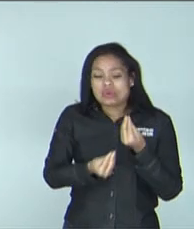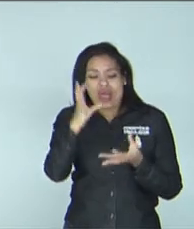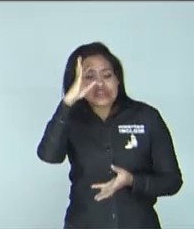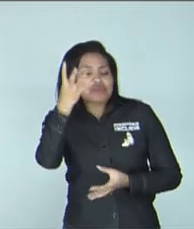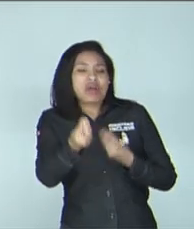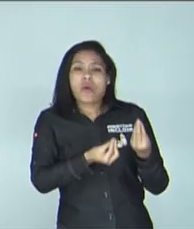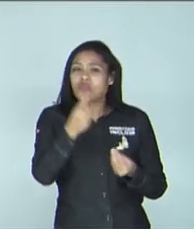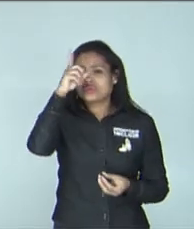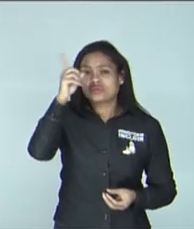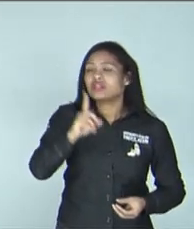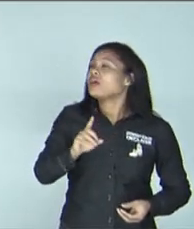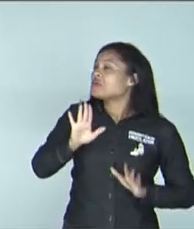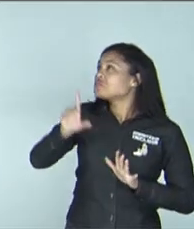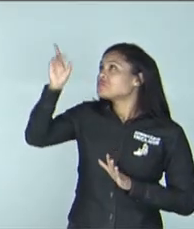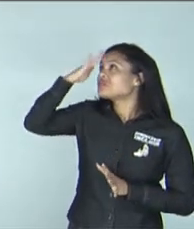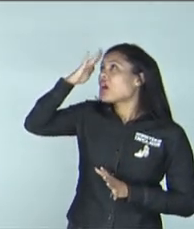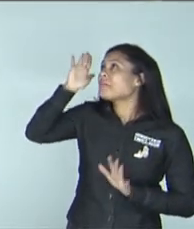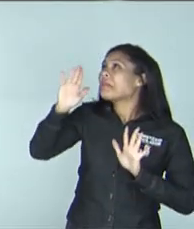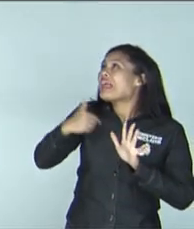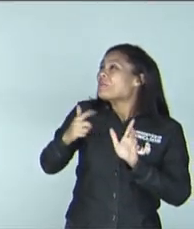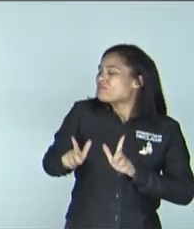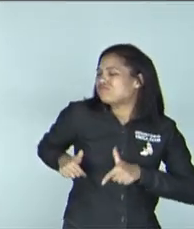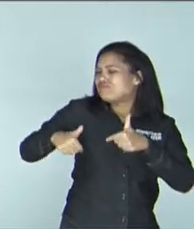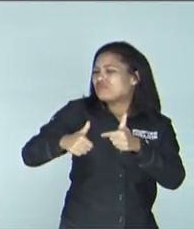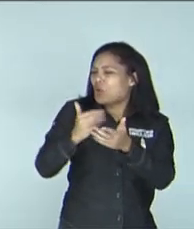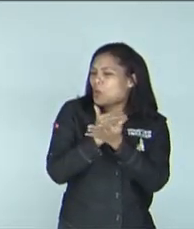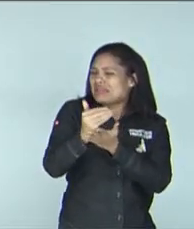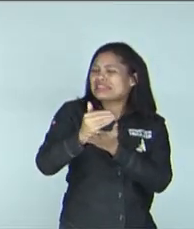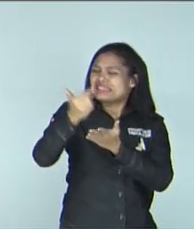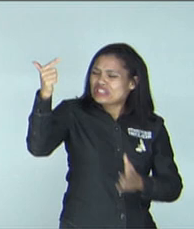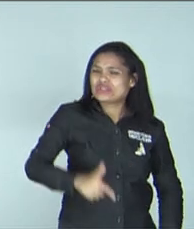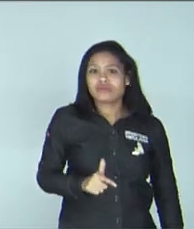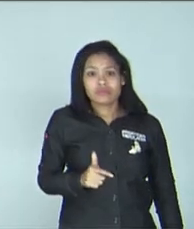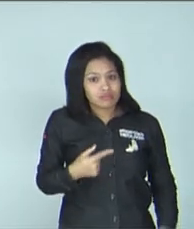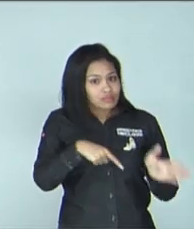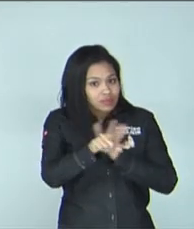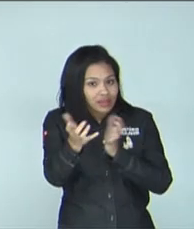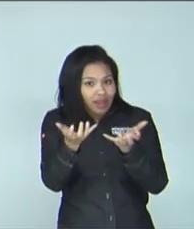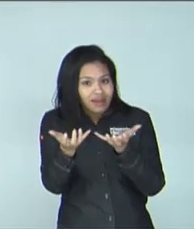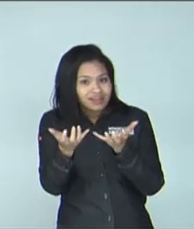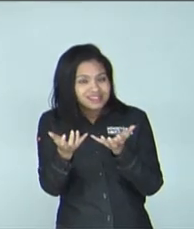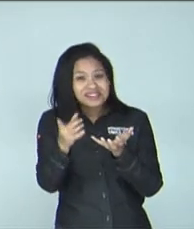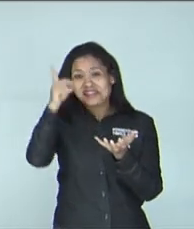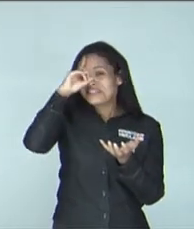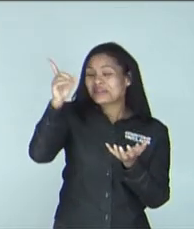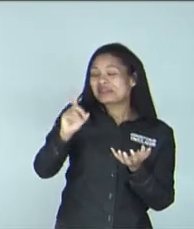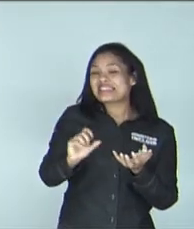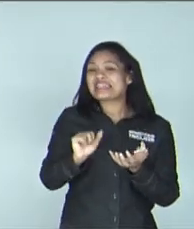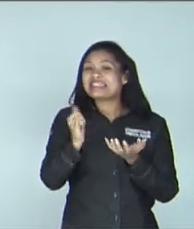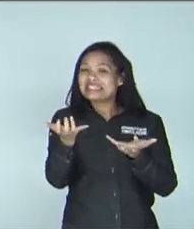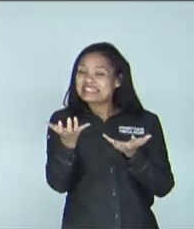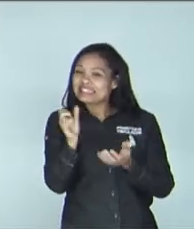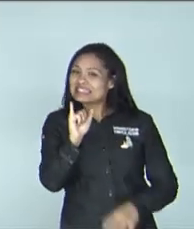mas eu quero recomeçar se você quer isso hoje eu não sei se vai ser o qr code ou vai ser o whatsapp